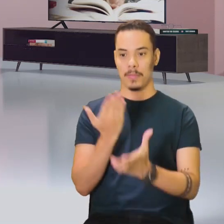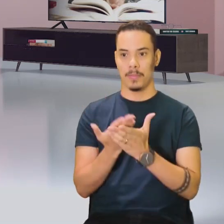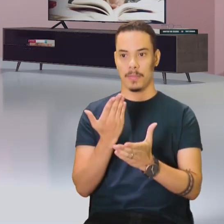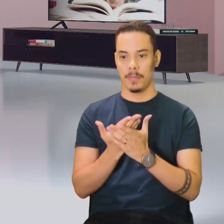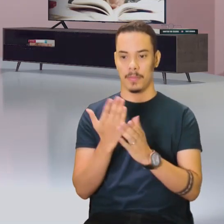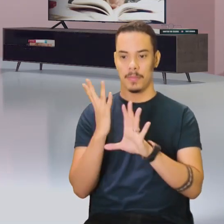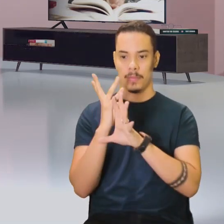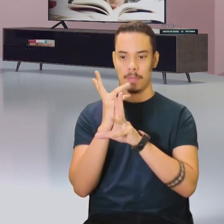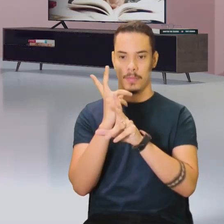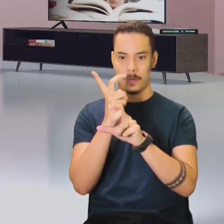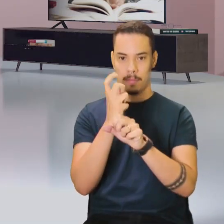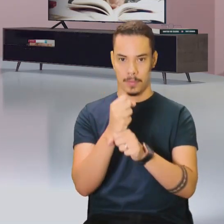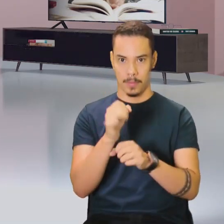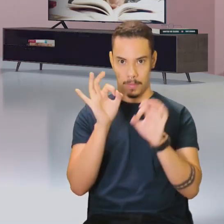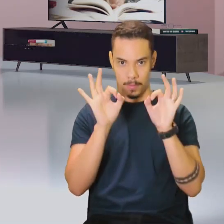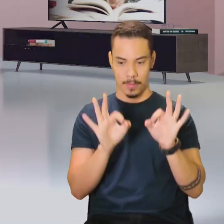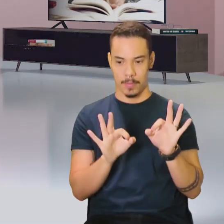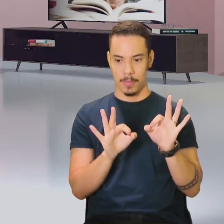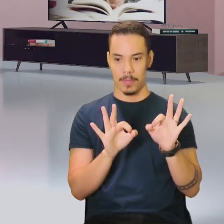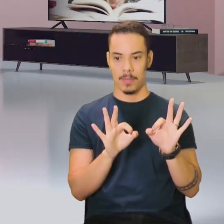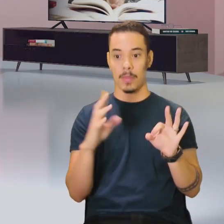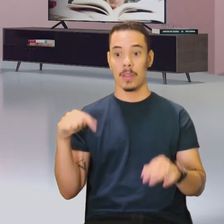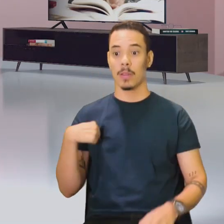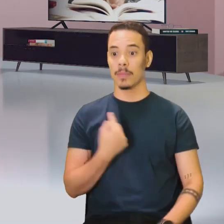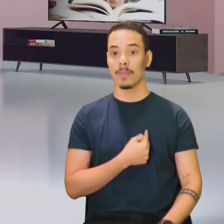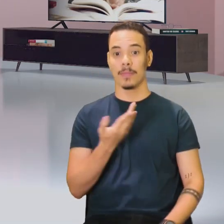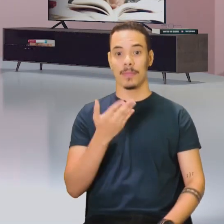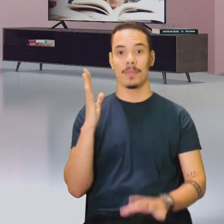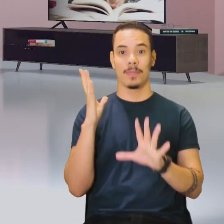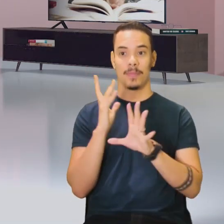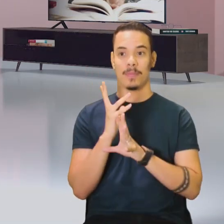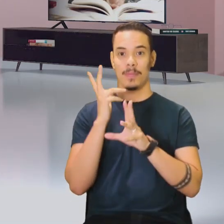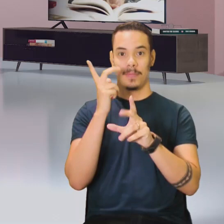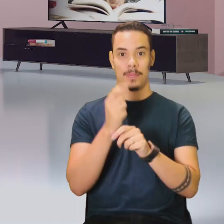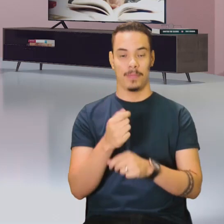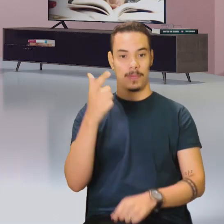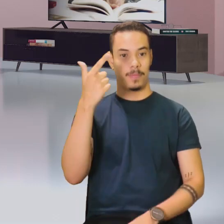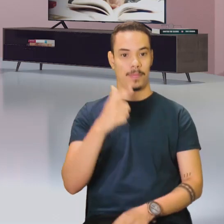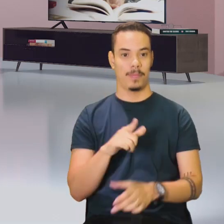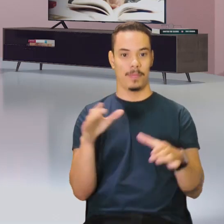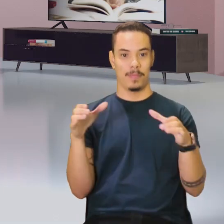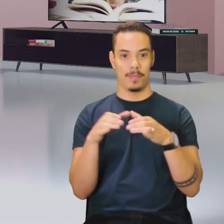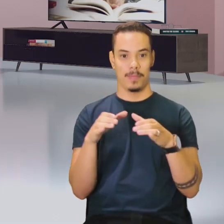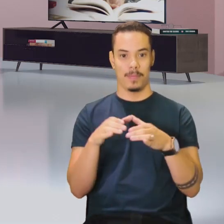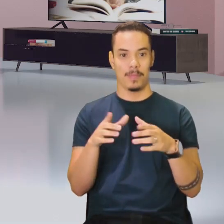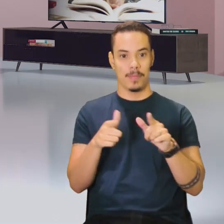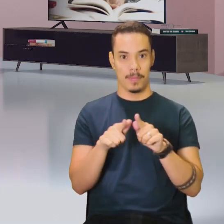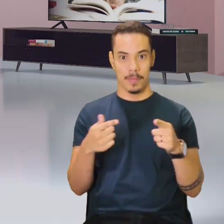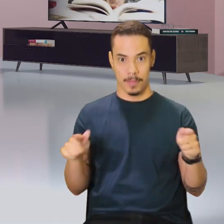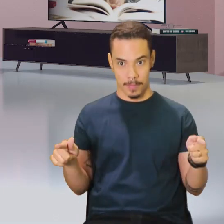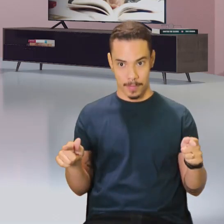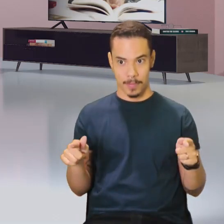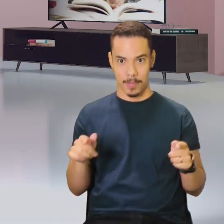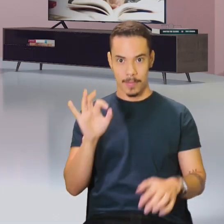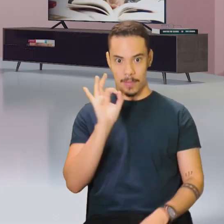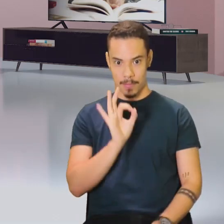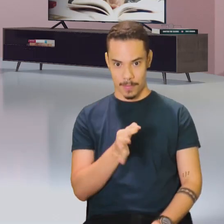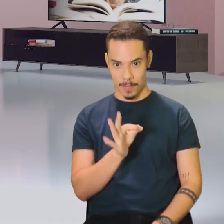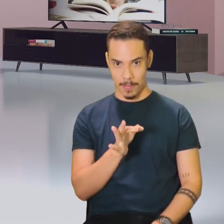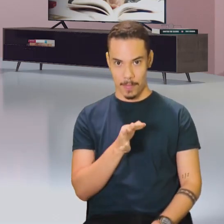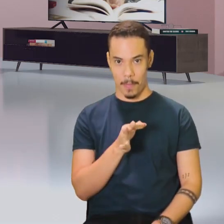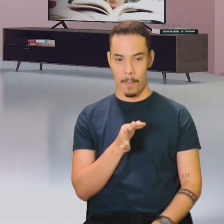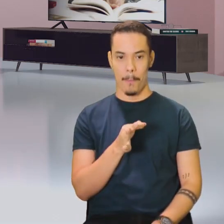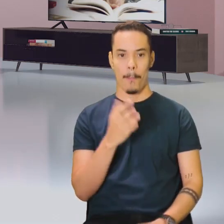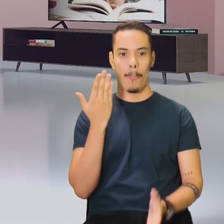de revisão, tá certo? Estamos aí revisando mais uma classe gramatical.